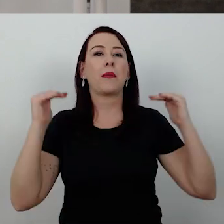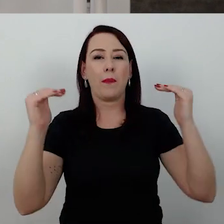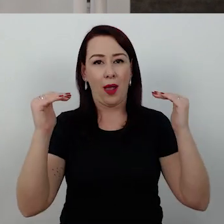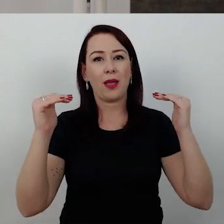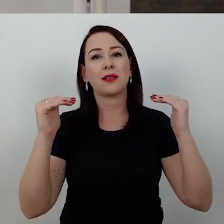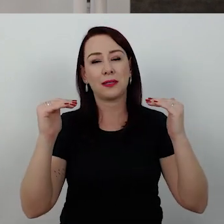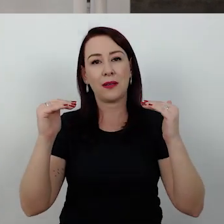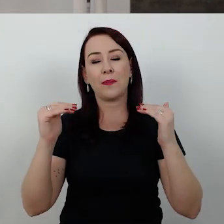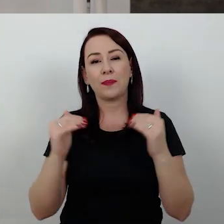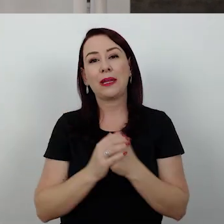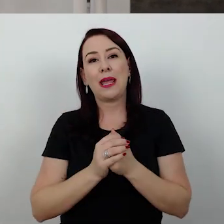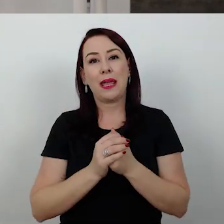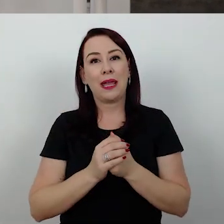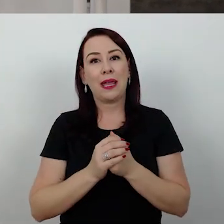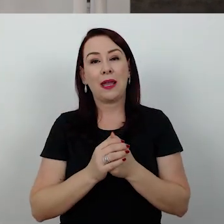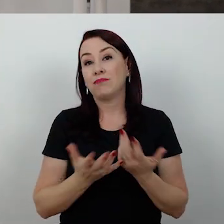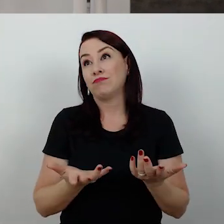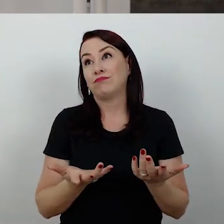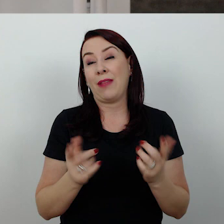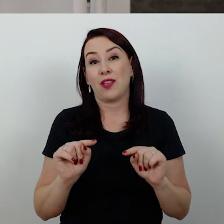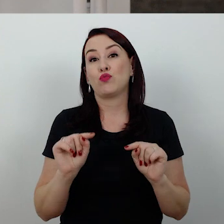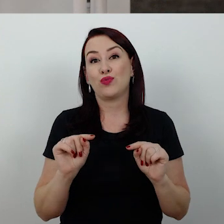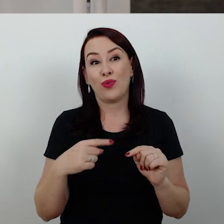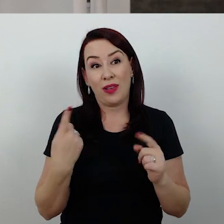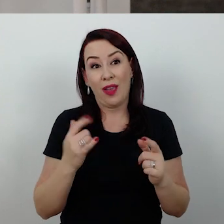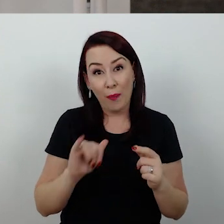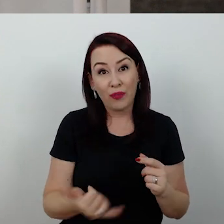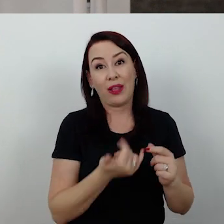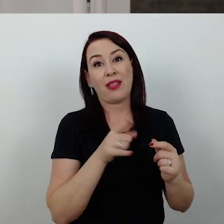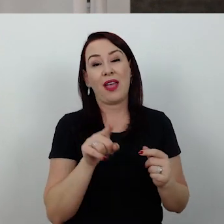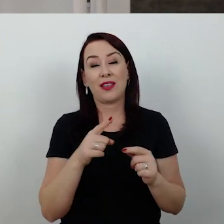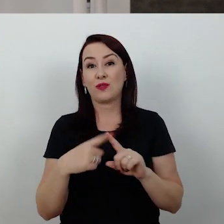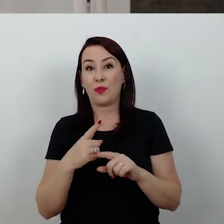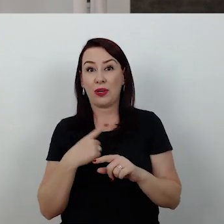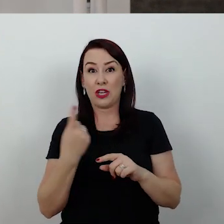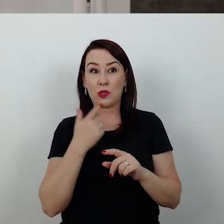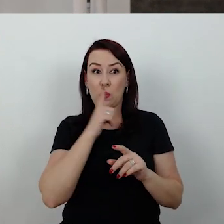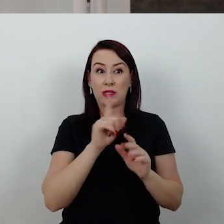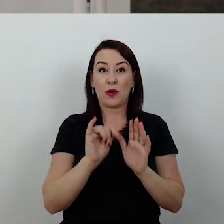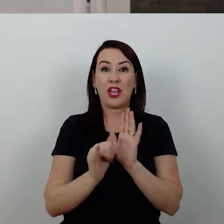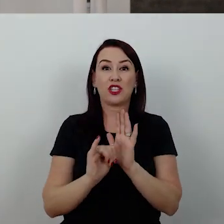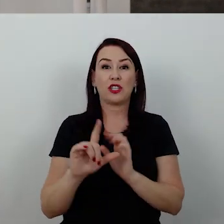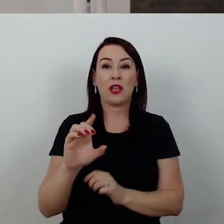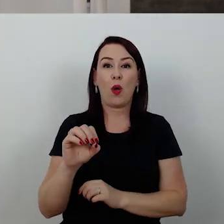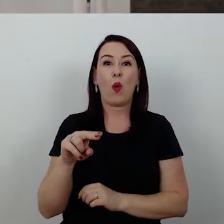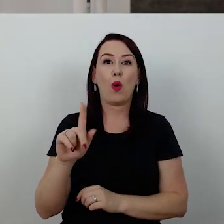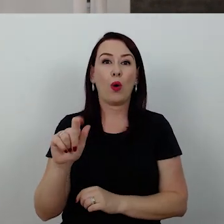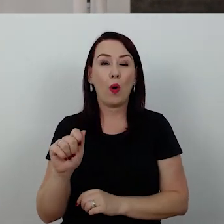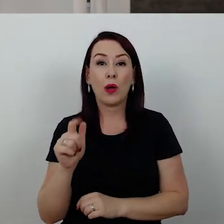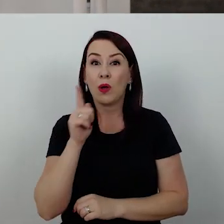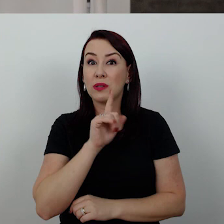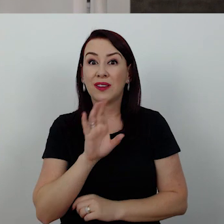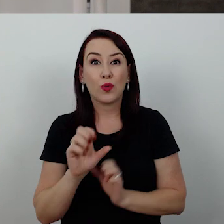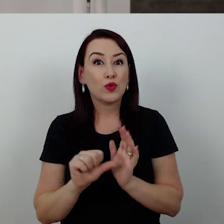no território. Mas é isso, então, é aproveitar esse lugar, porque a gente só conseguiu, por exemplo, edital de longa dentro do BH nas Células